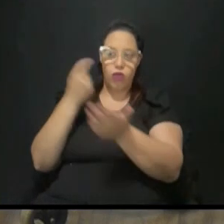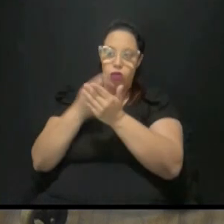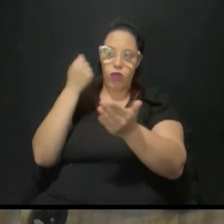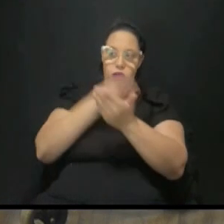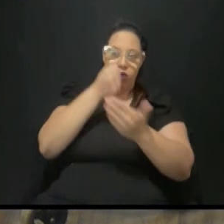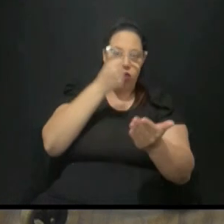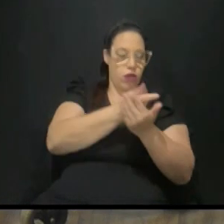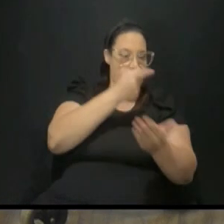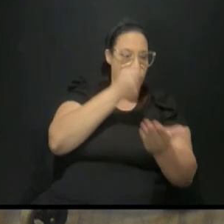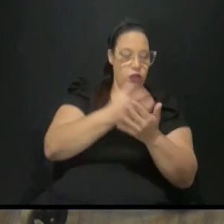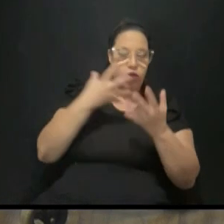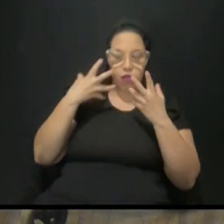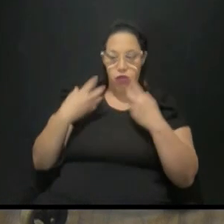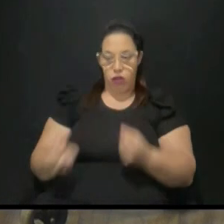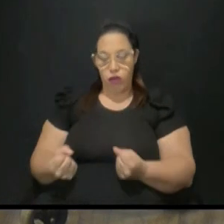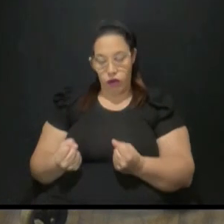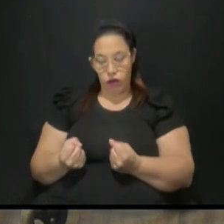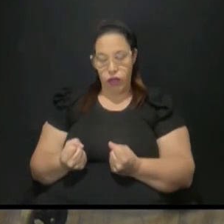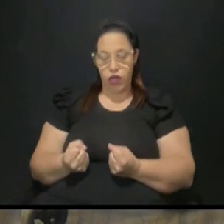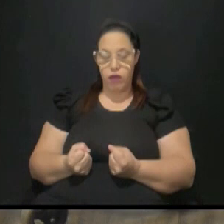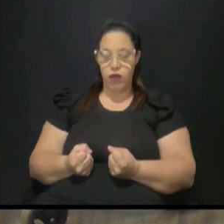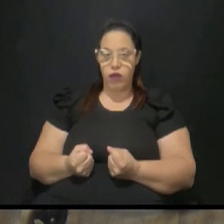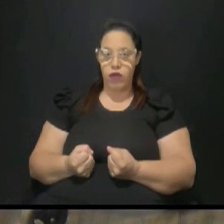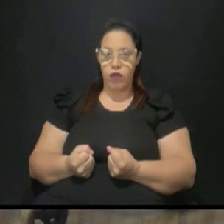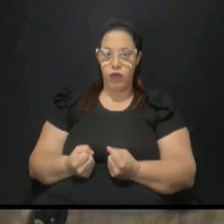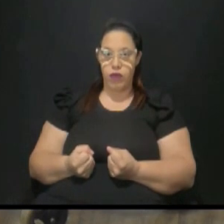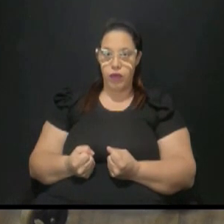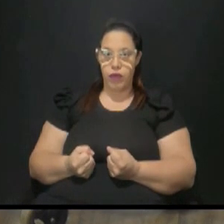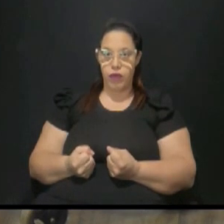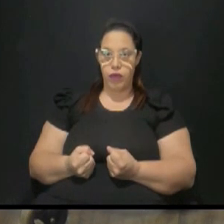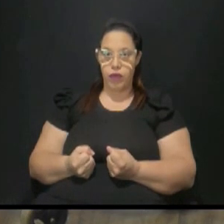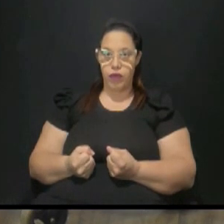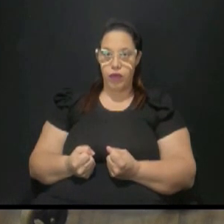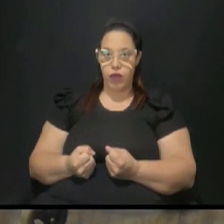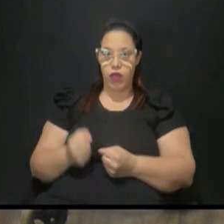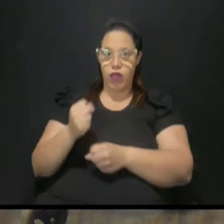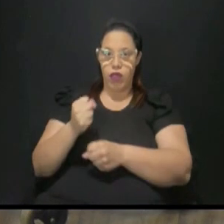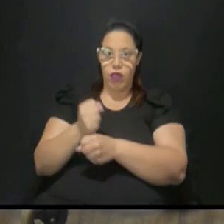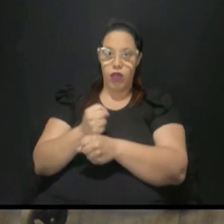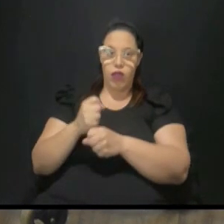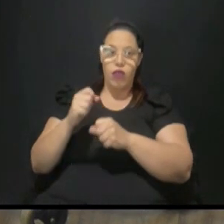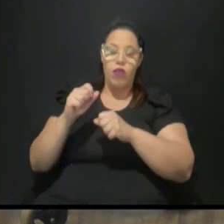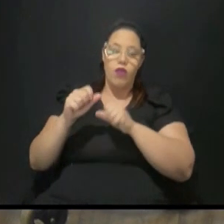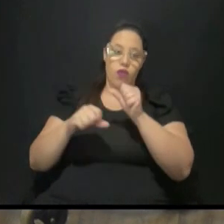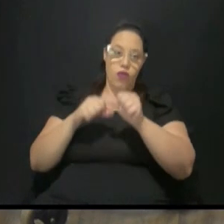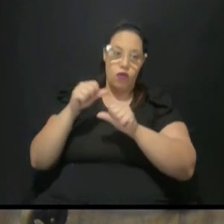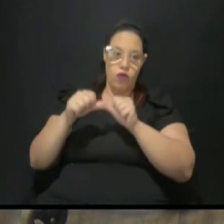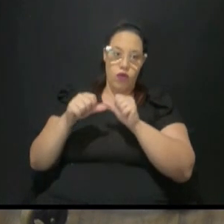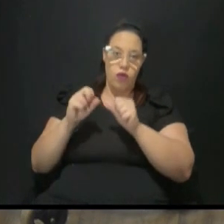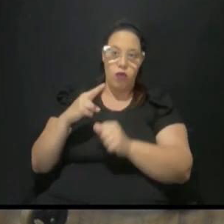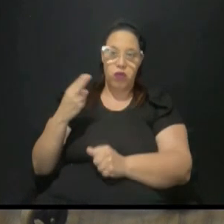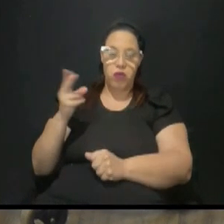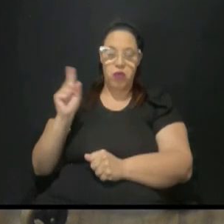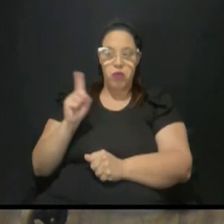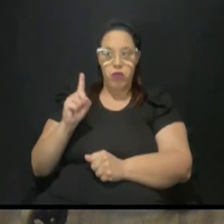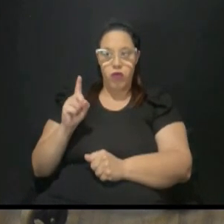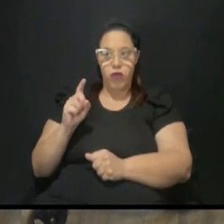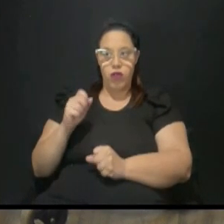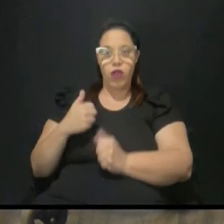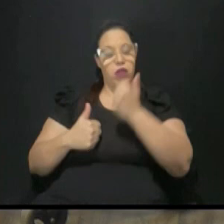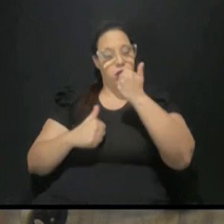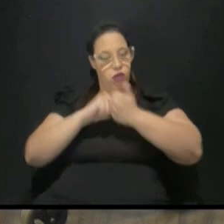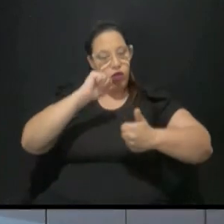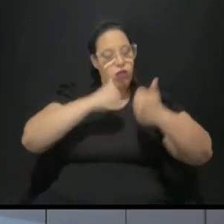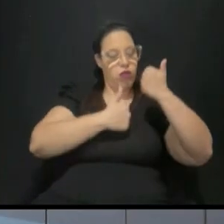receber. E anualmente isso vai se renovando ou não, e está ligado também à performance esportiva dele. Então, assim, não